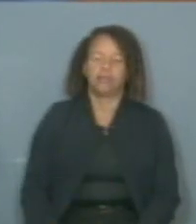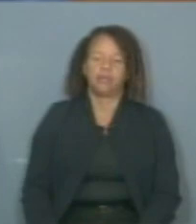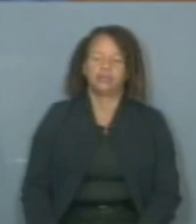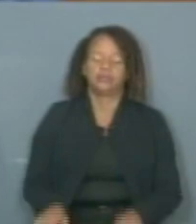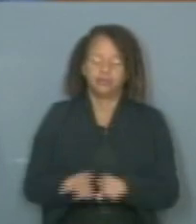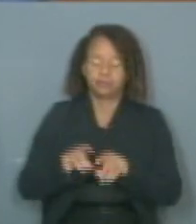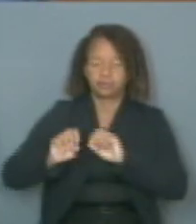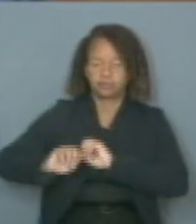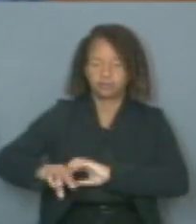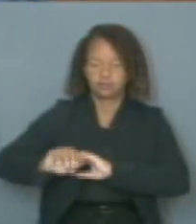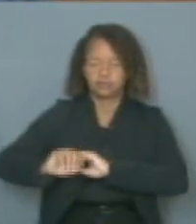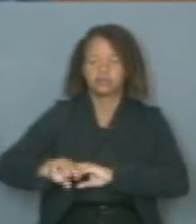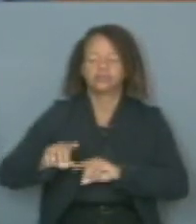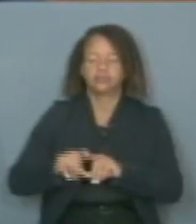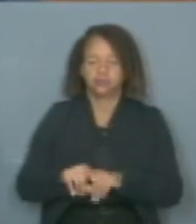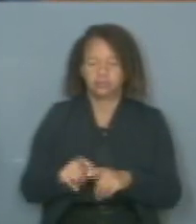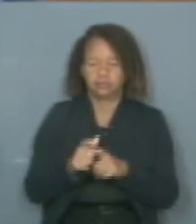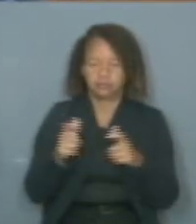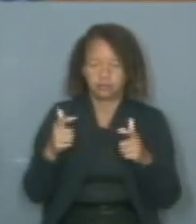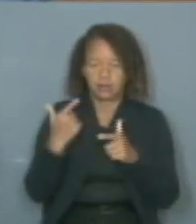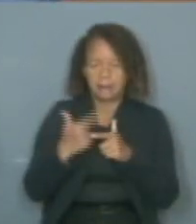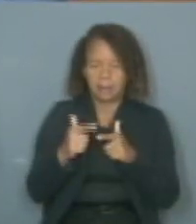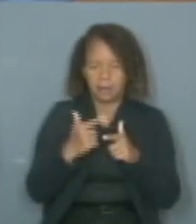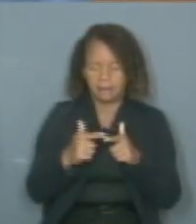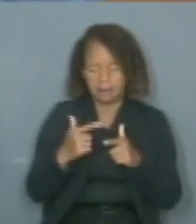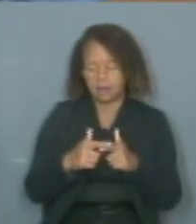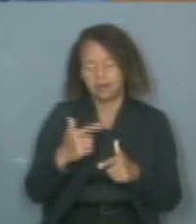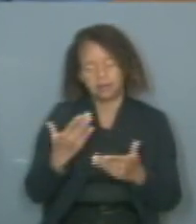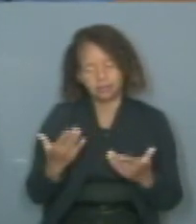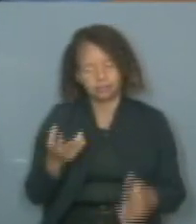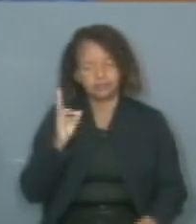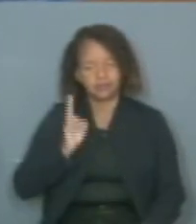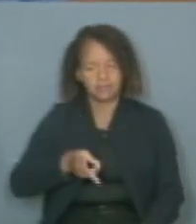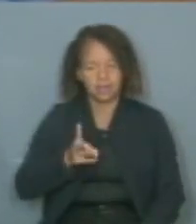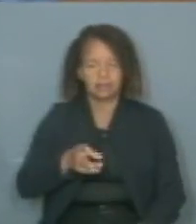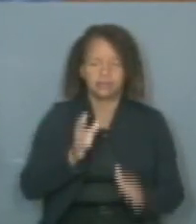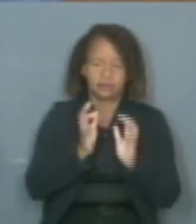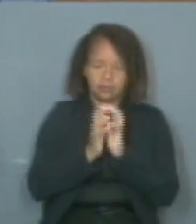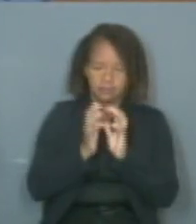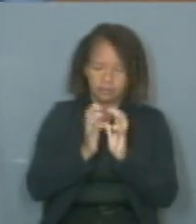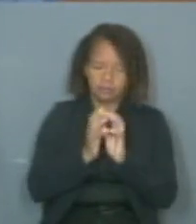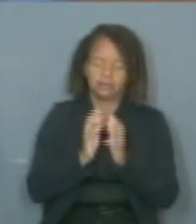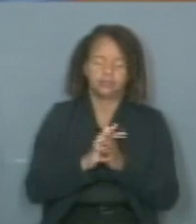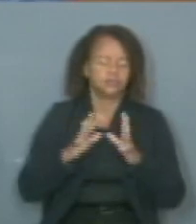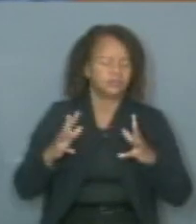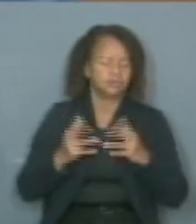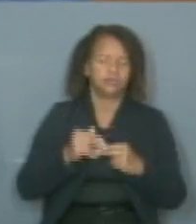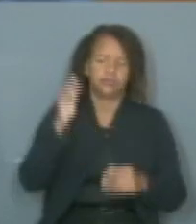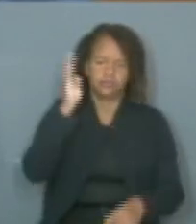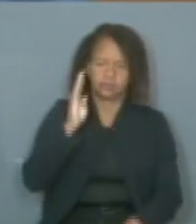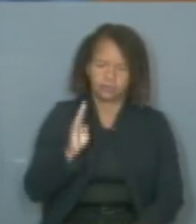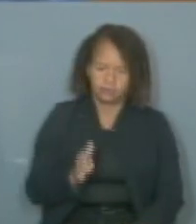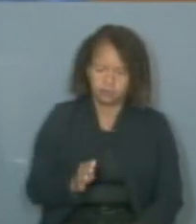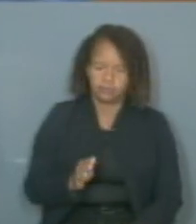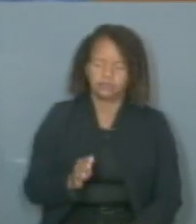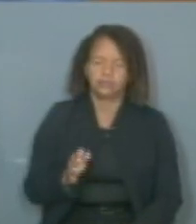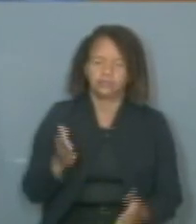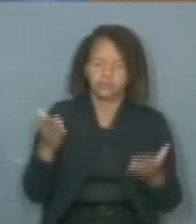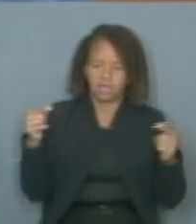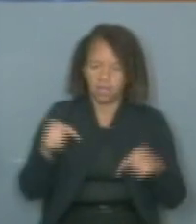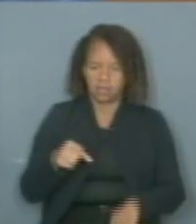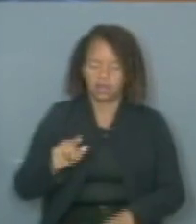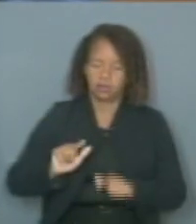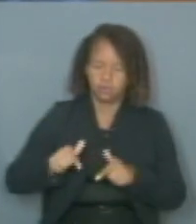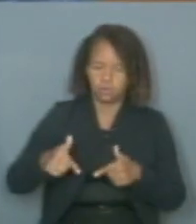à educação, que é um grande problema que a gente ainda enfrenta, não só aqui no Recife, vou ser justo, é em todo o Brasil. Então fica aqui a